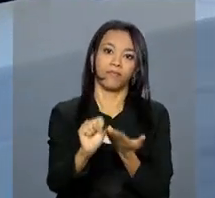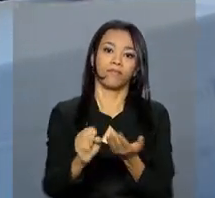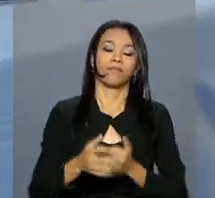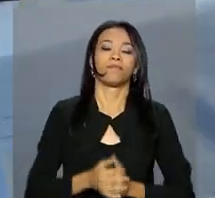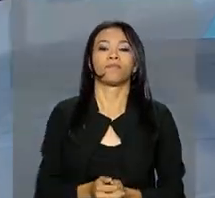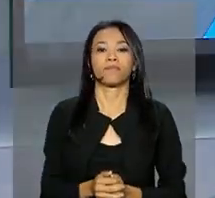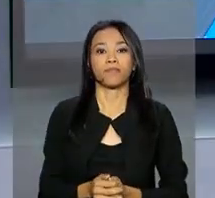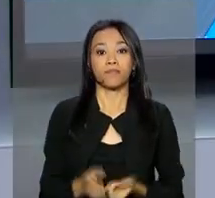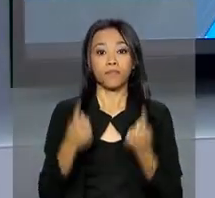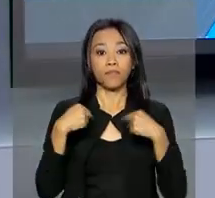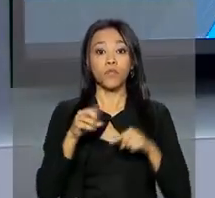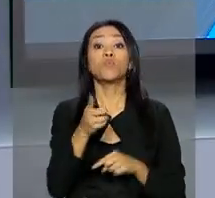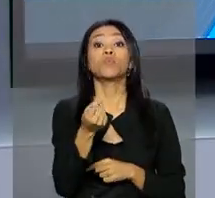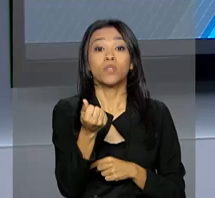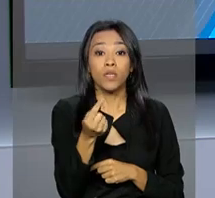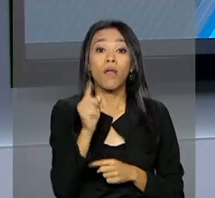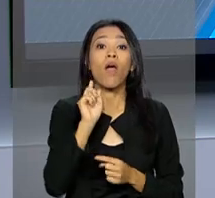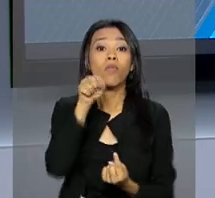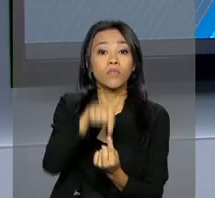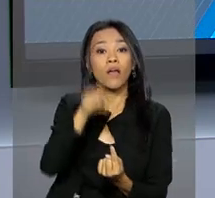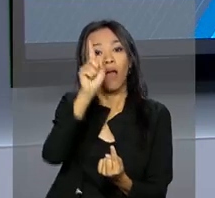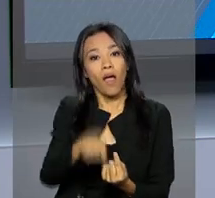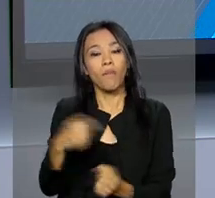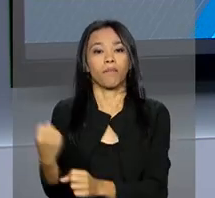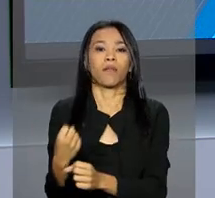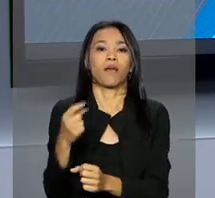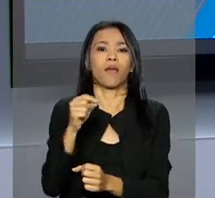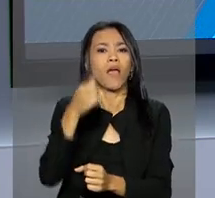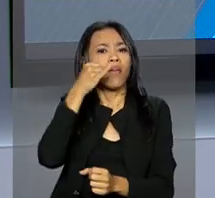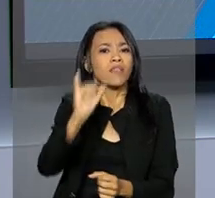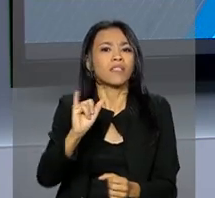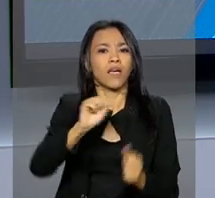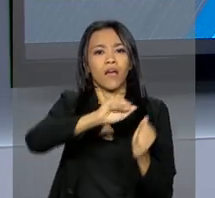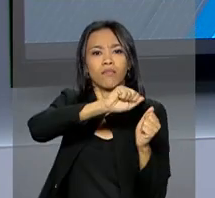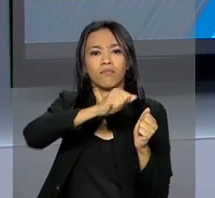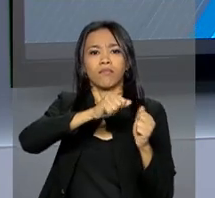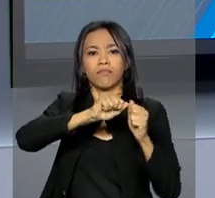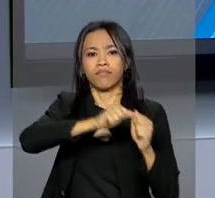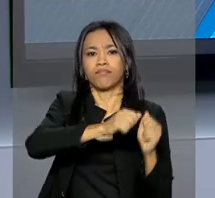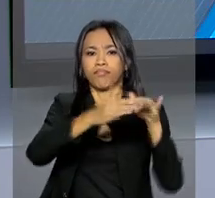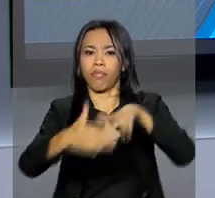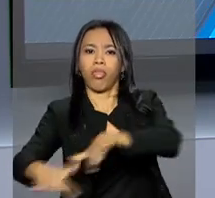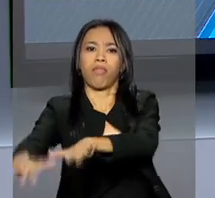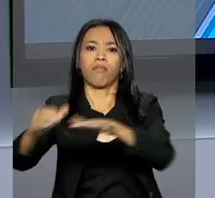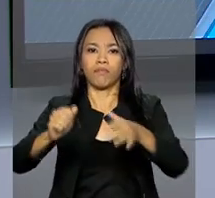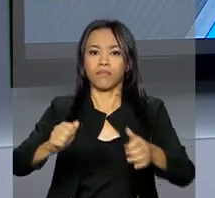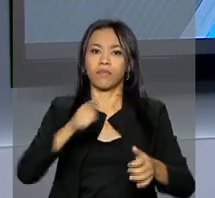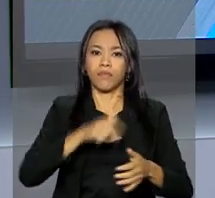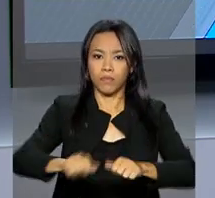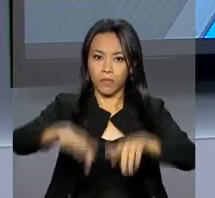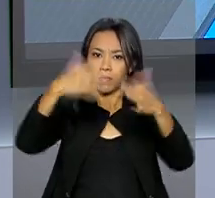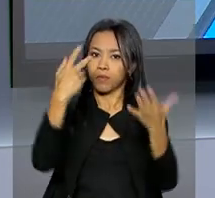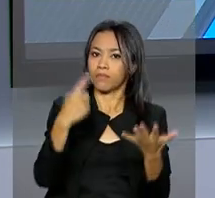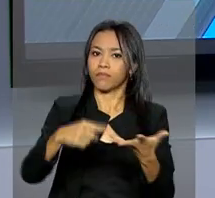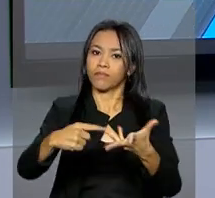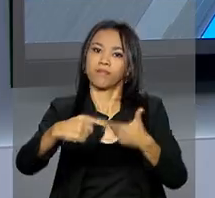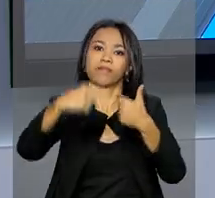BNDS o dinheiro é para obras de prevenção a alagamentos no estado de